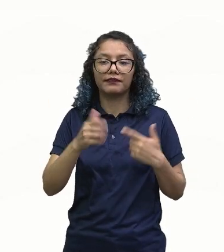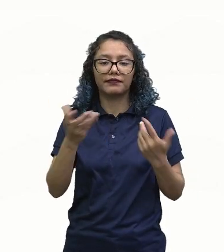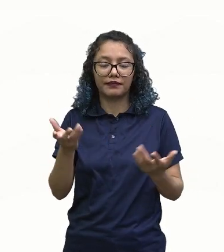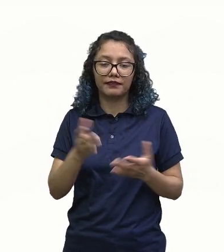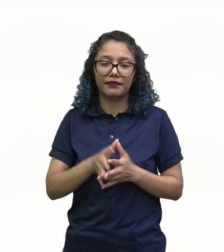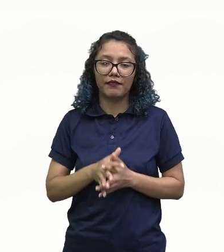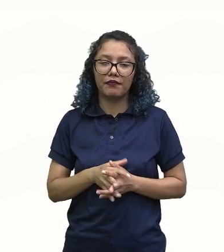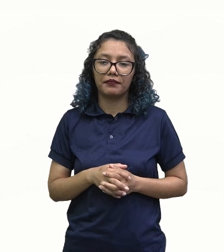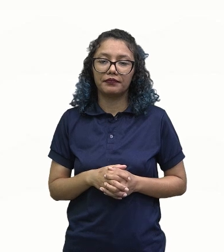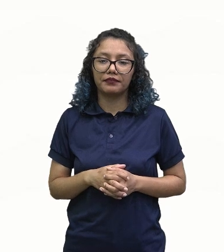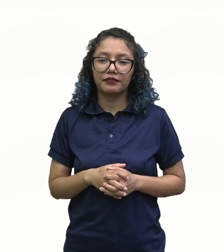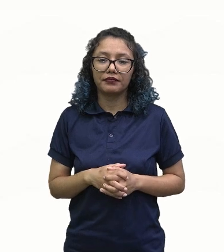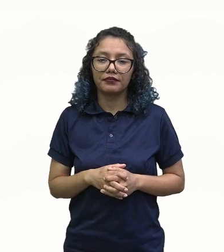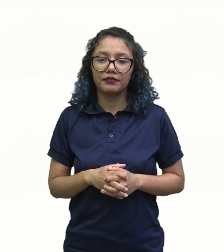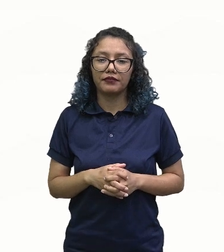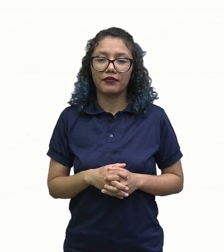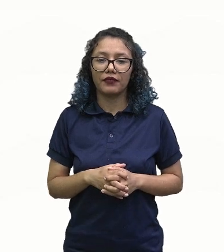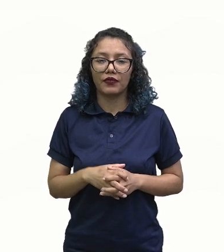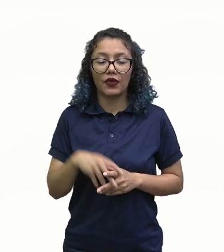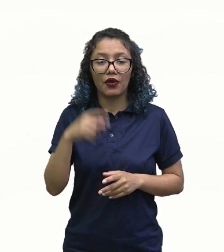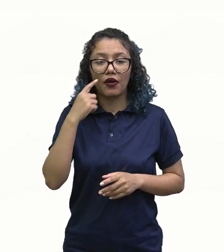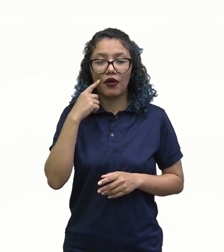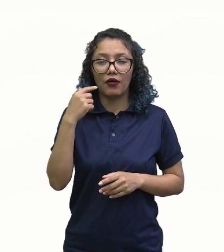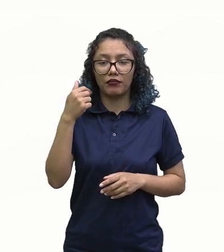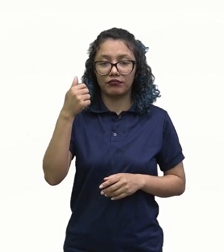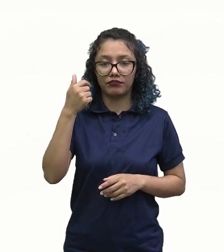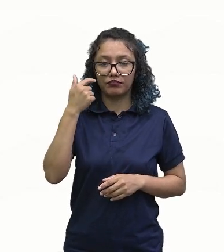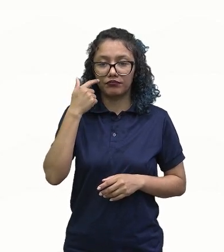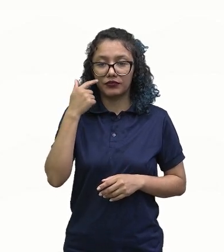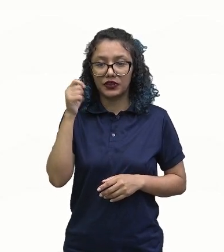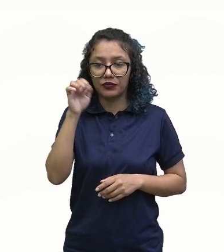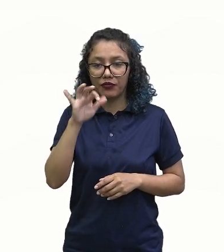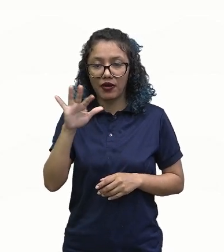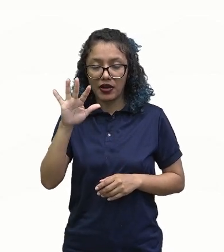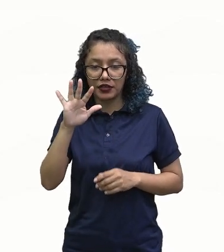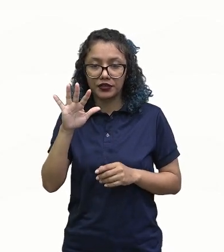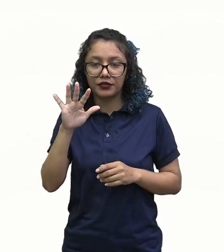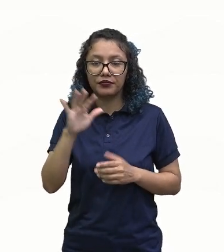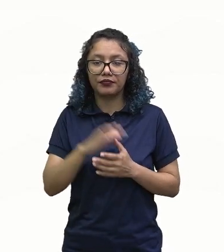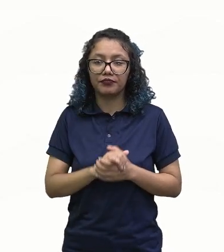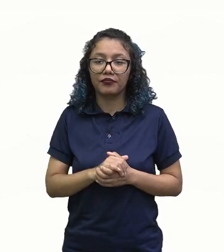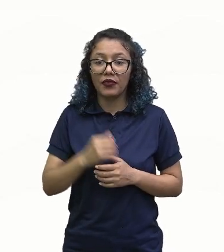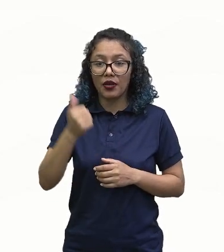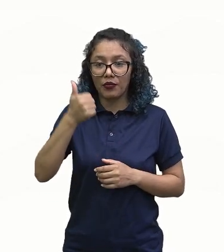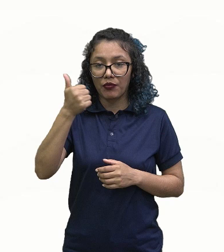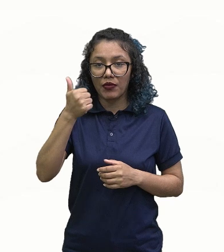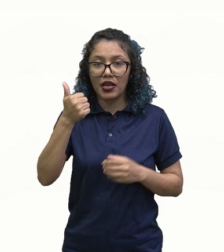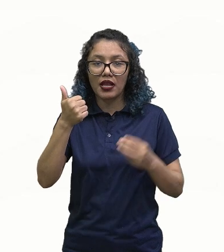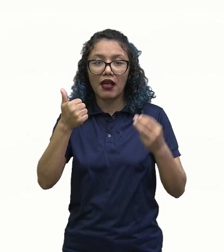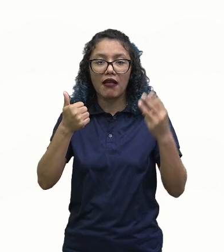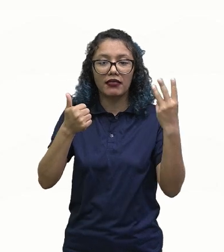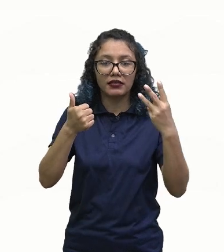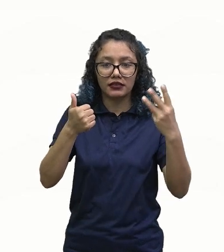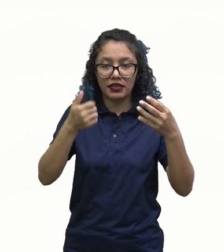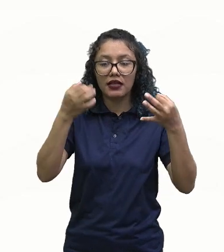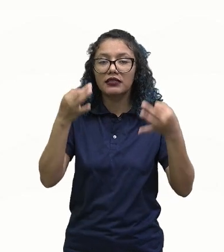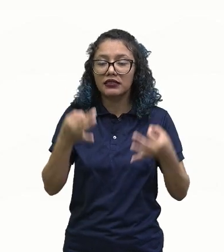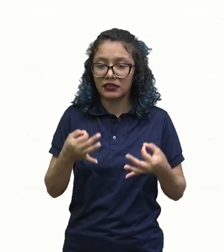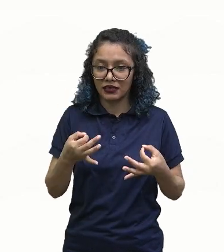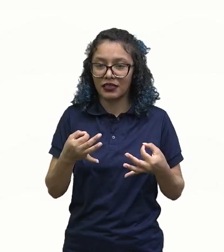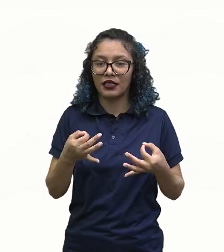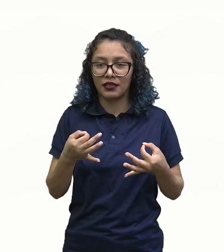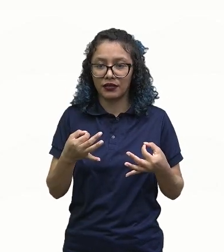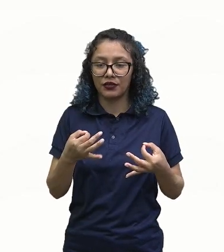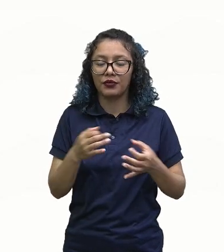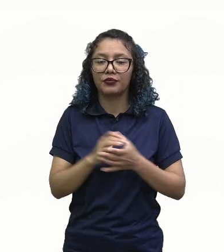duas imagens aqui, essas duas frases, a primeira e a terceira estão corretas.